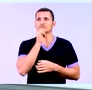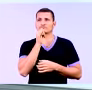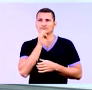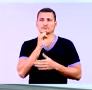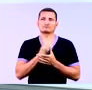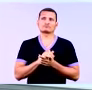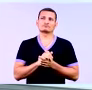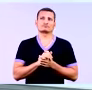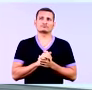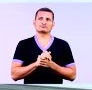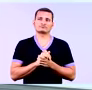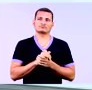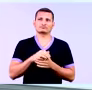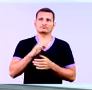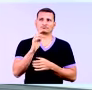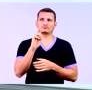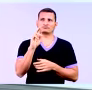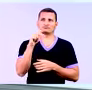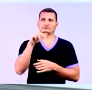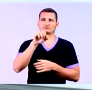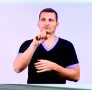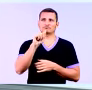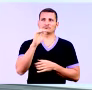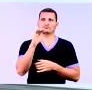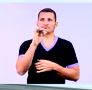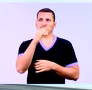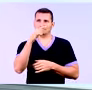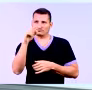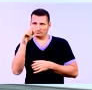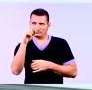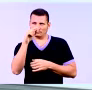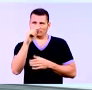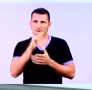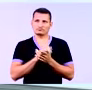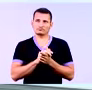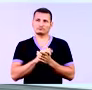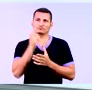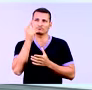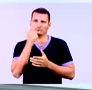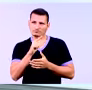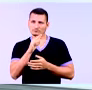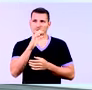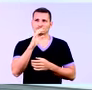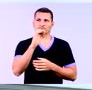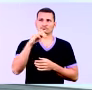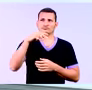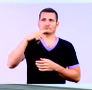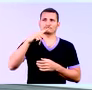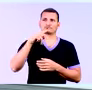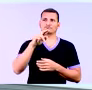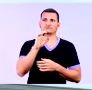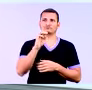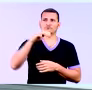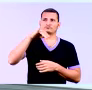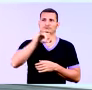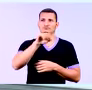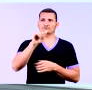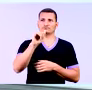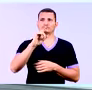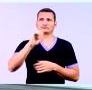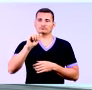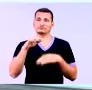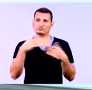bom exemplo de uma transação realizada com sucesso, uma transação compromissada. Então, veja, o